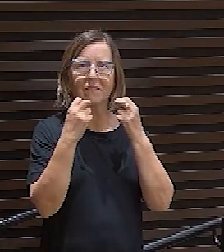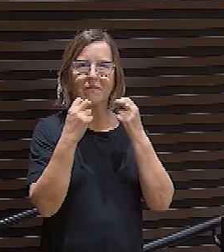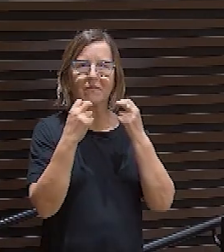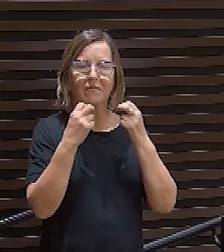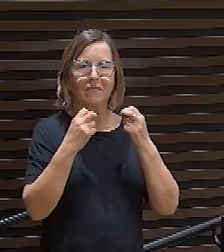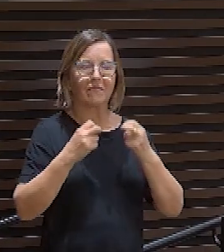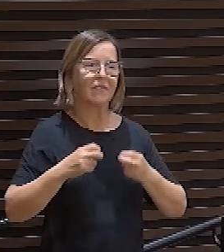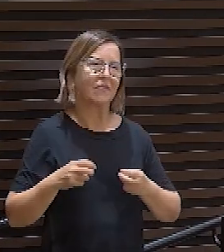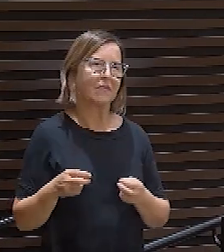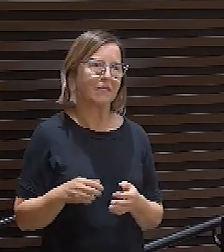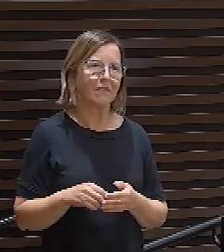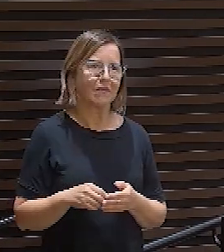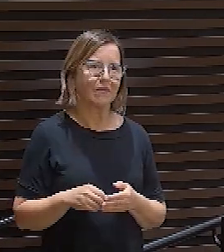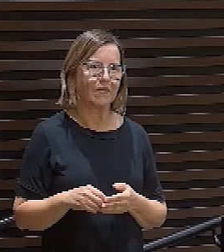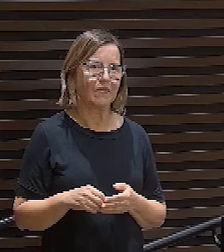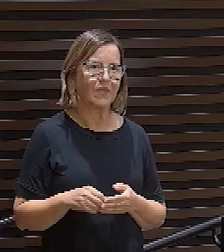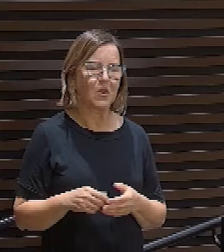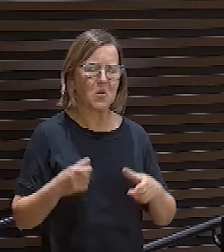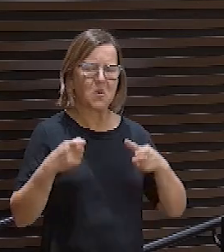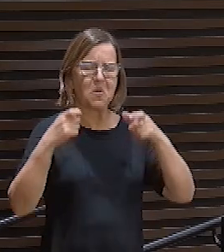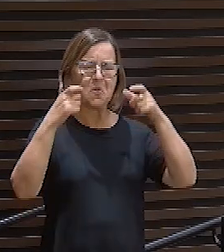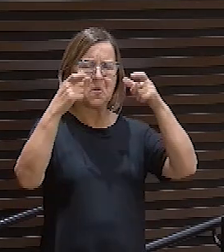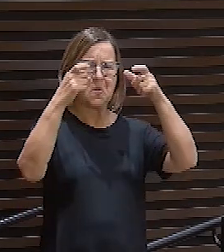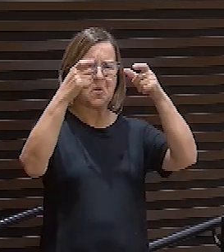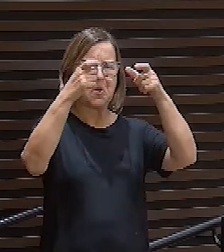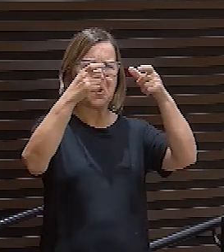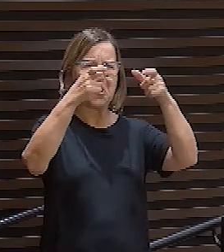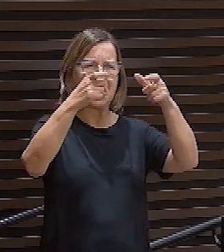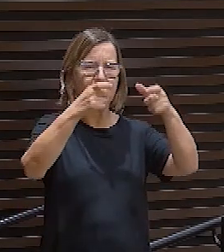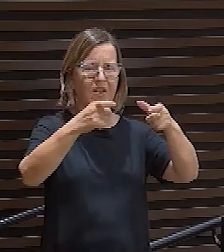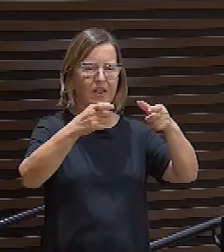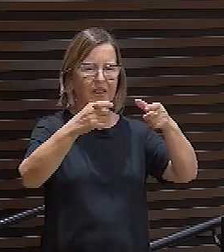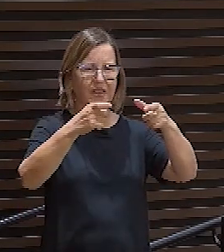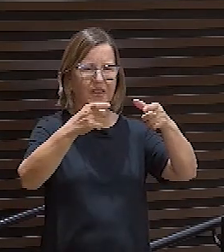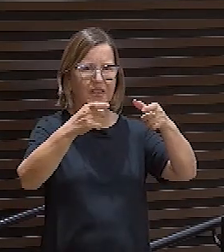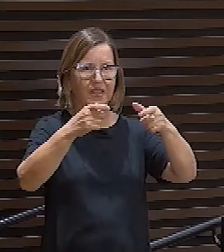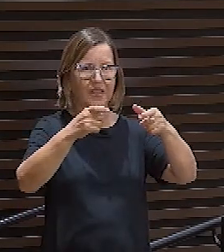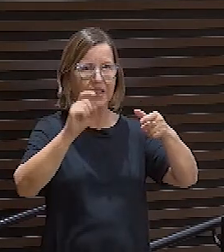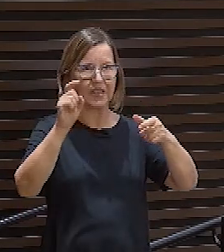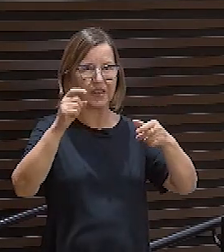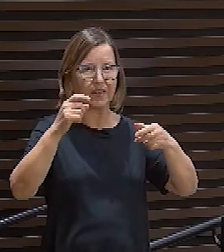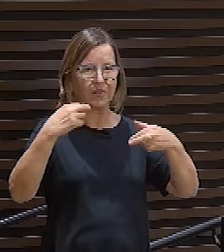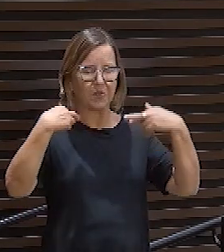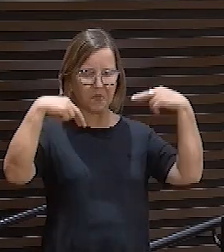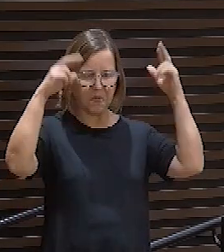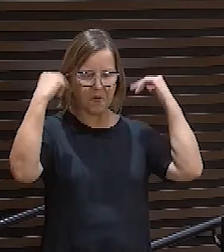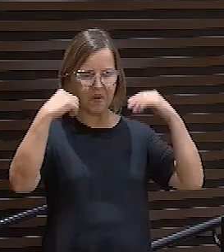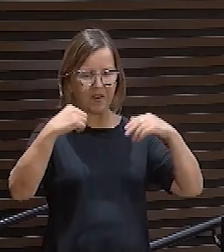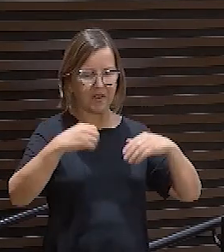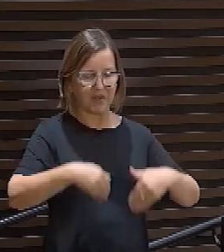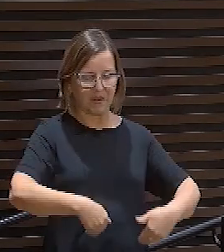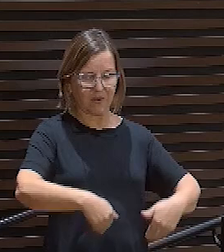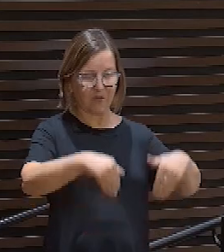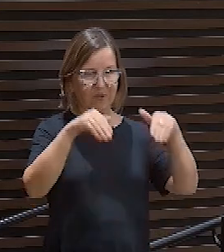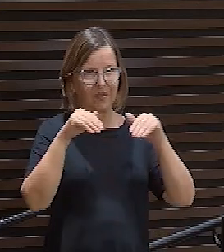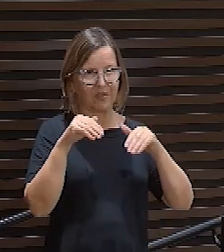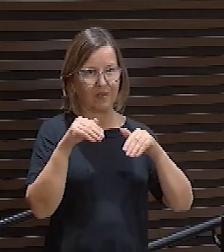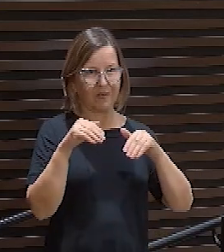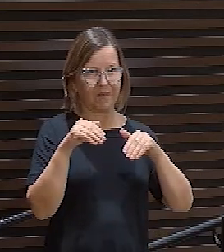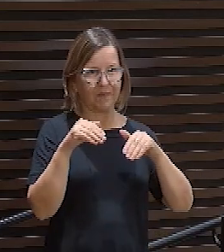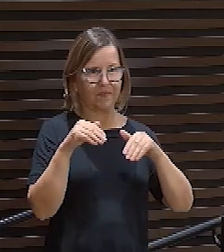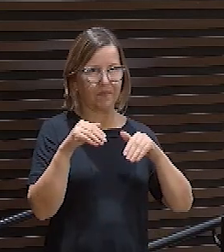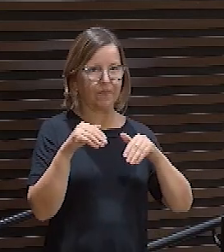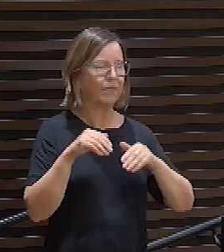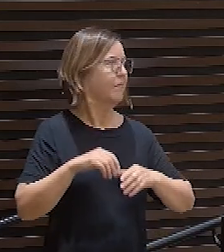coroem a ele. Coroem sobre todas as coroas, coroem o cordeiro sobre o trono. Ele anda até seu